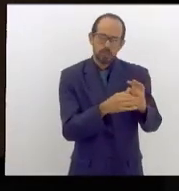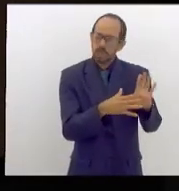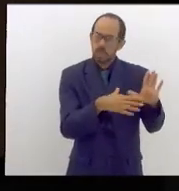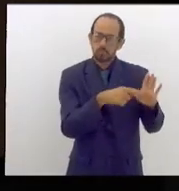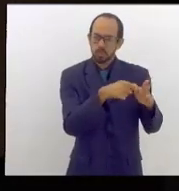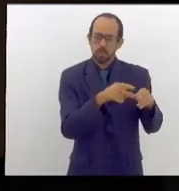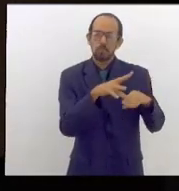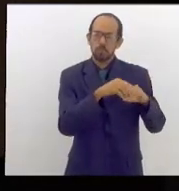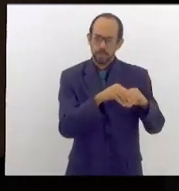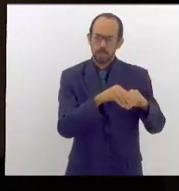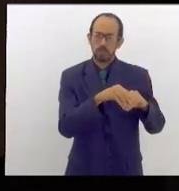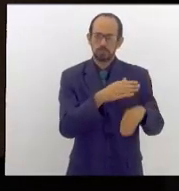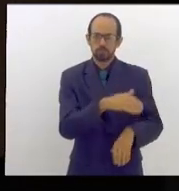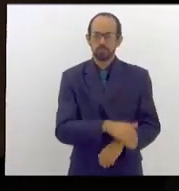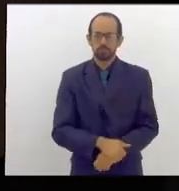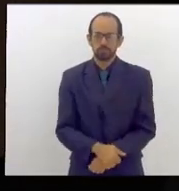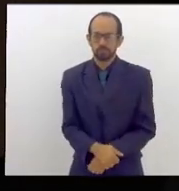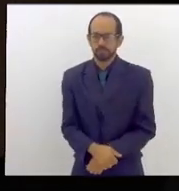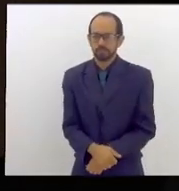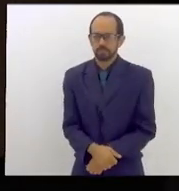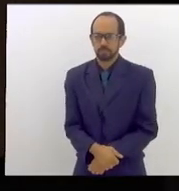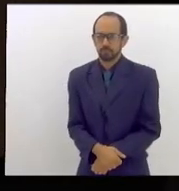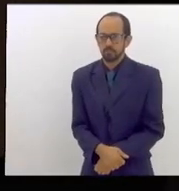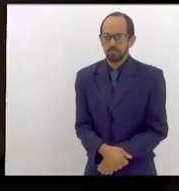da última segunda-feira tá